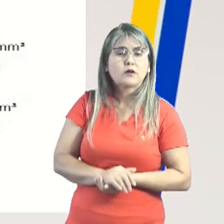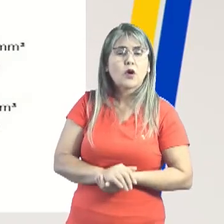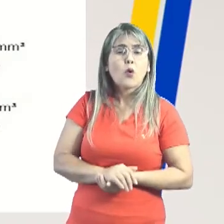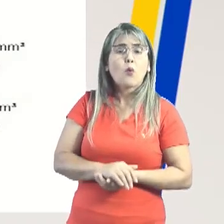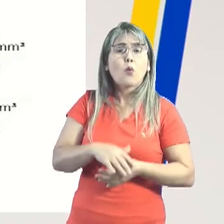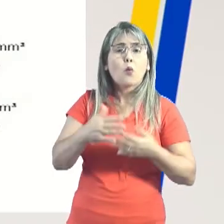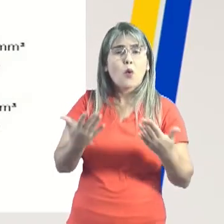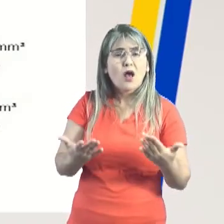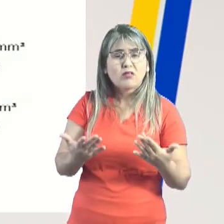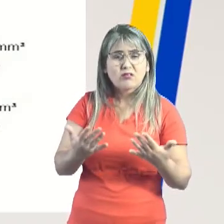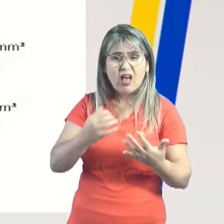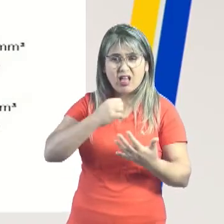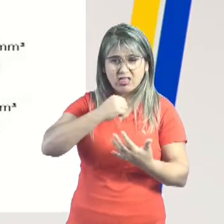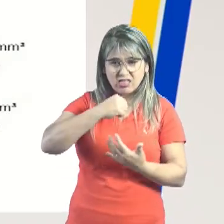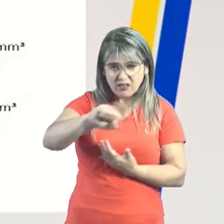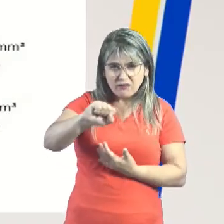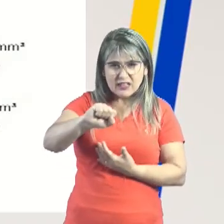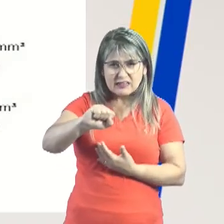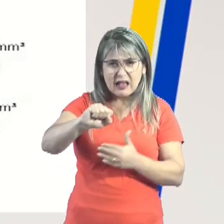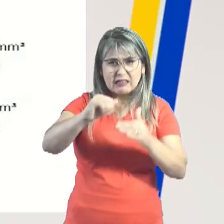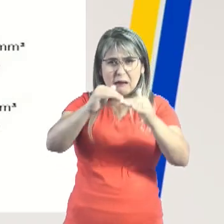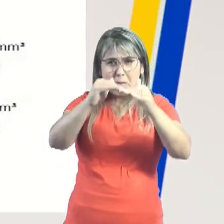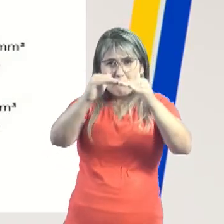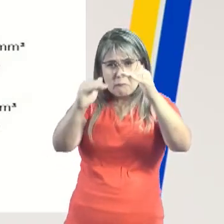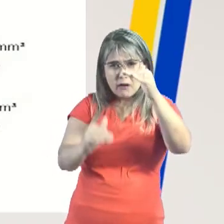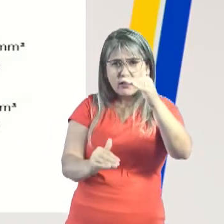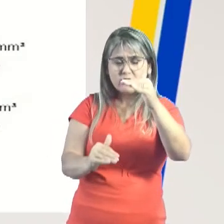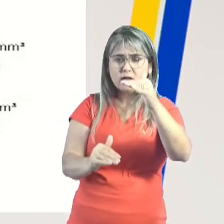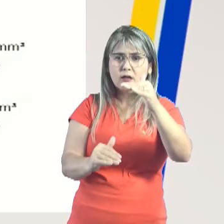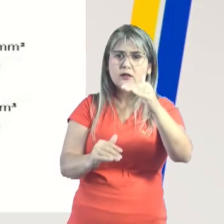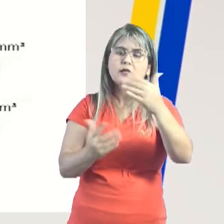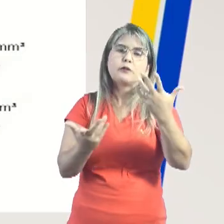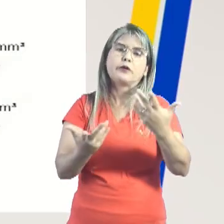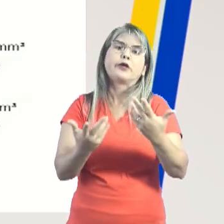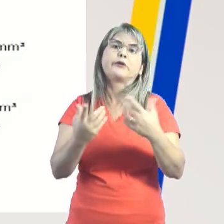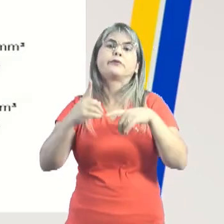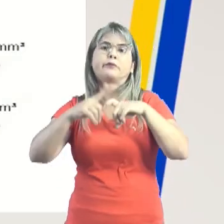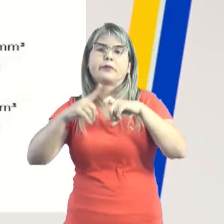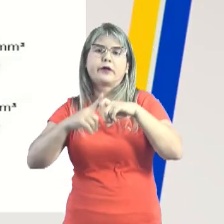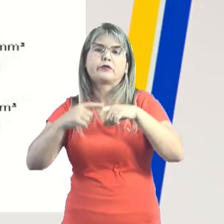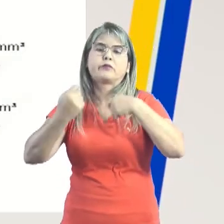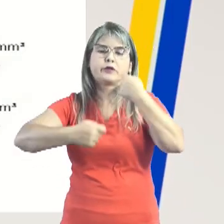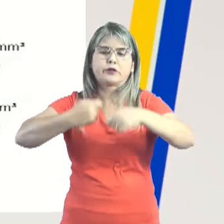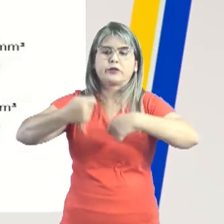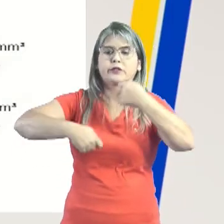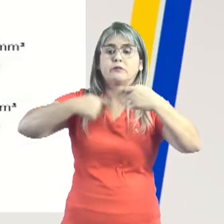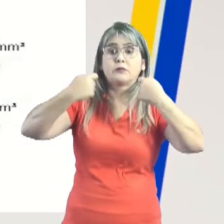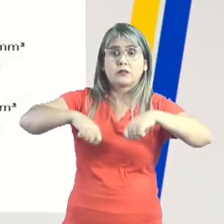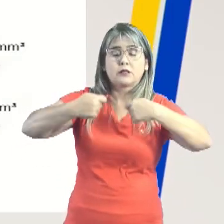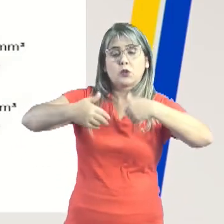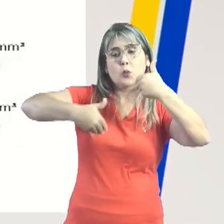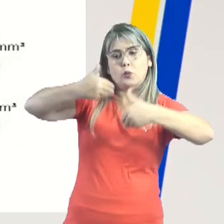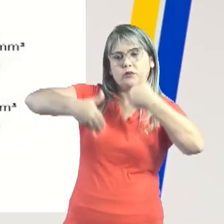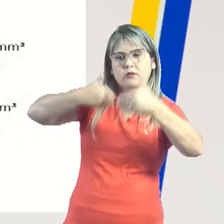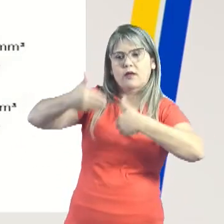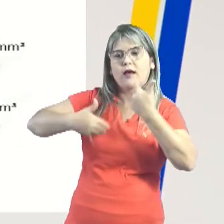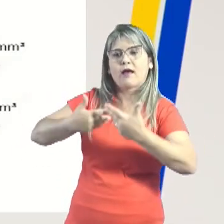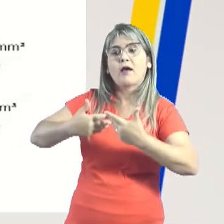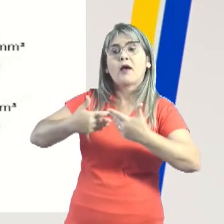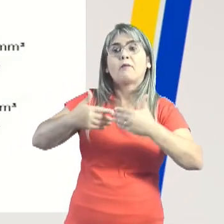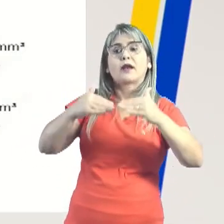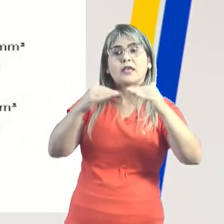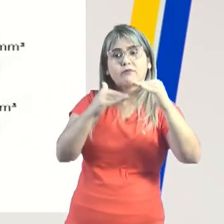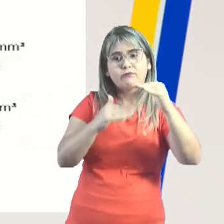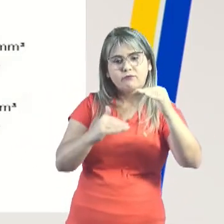de defesa, as células de defesa do corpo da gente, né? As plaquetas aqui, outras células sanguíneas,